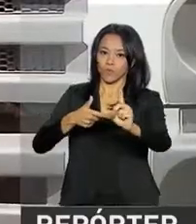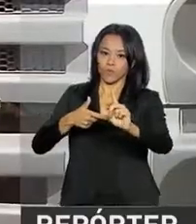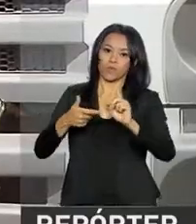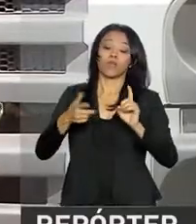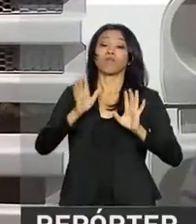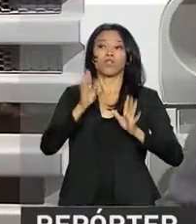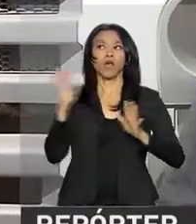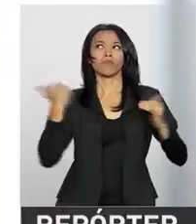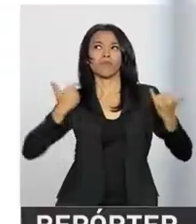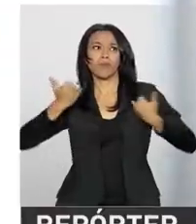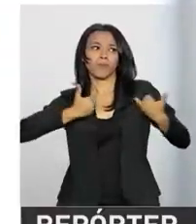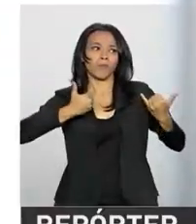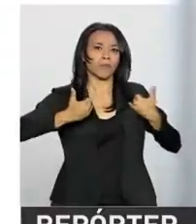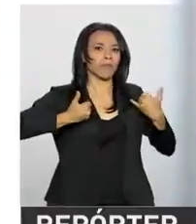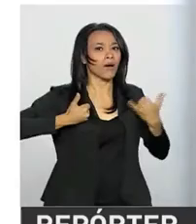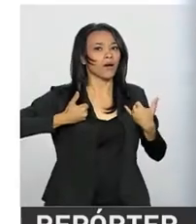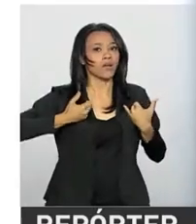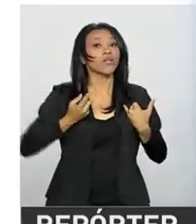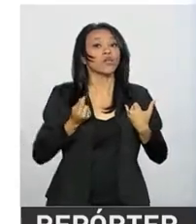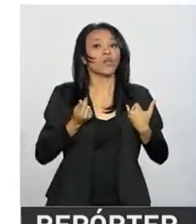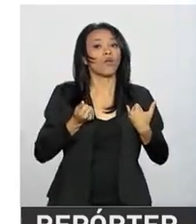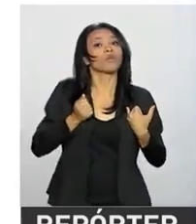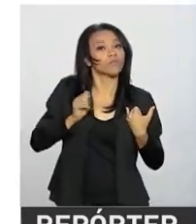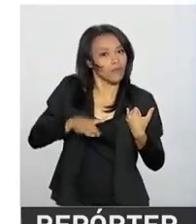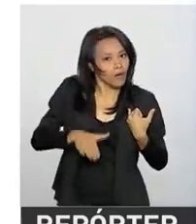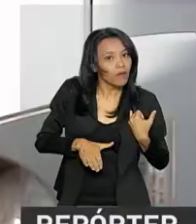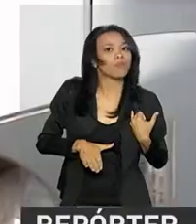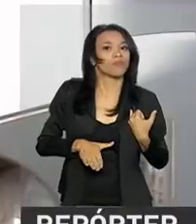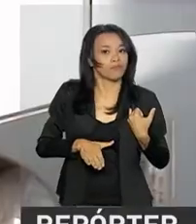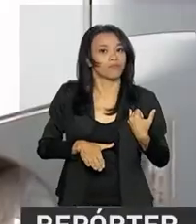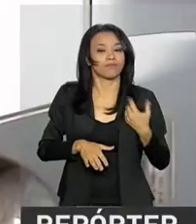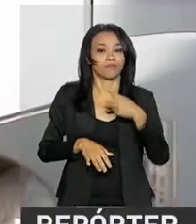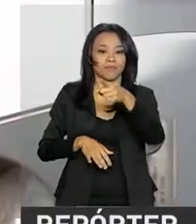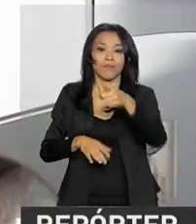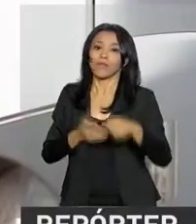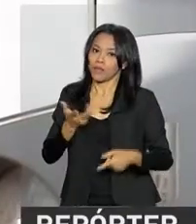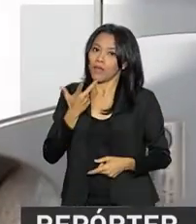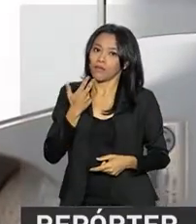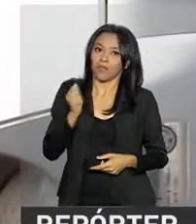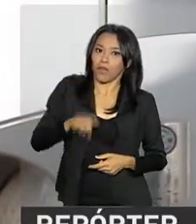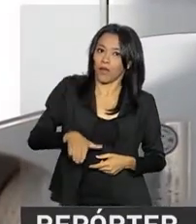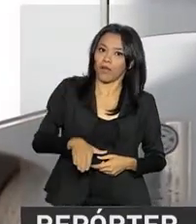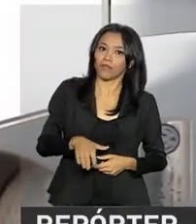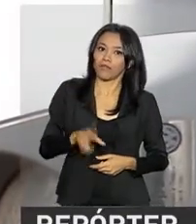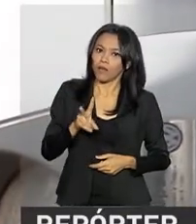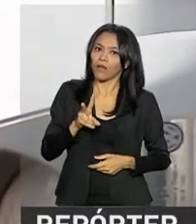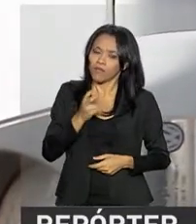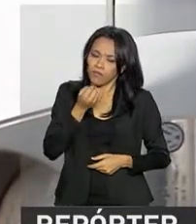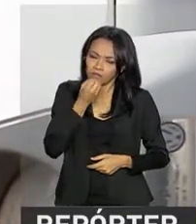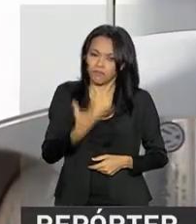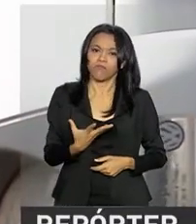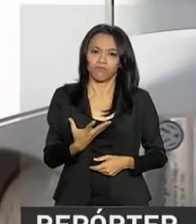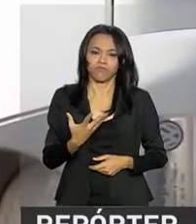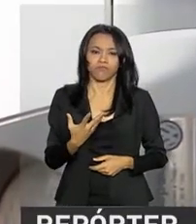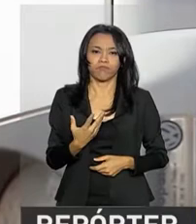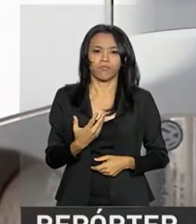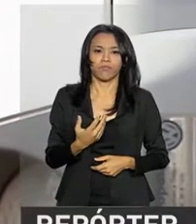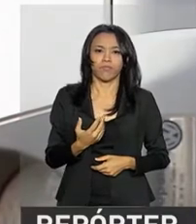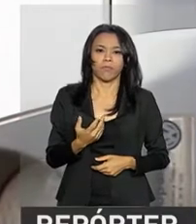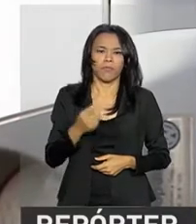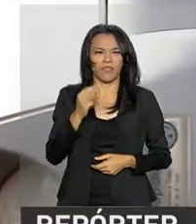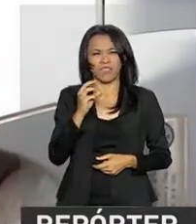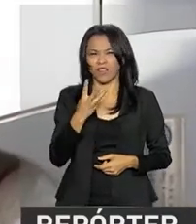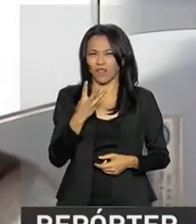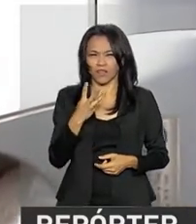já ouviu notícias de que o preço está mesmo mais baixo. Para lá está mais baixo o preço e vai compensar. 3 e